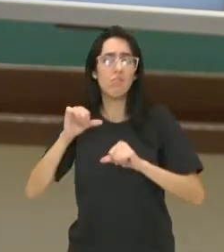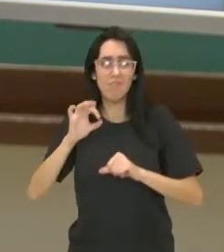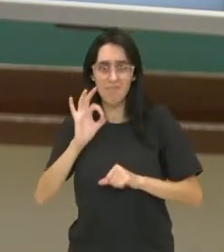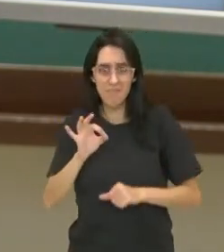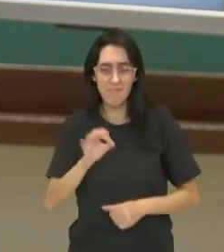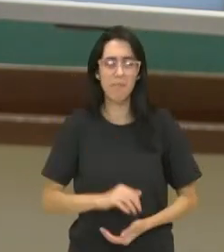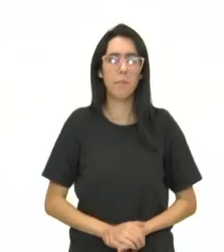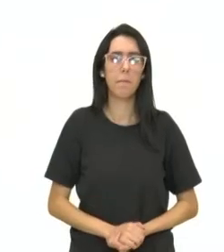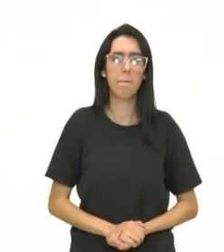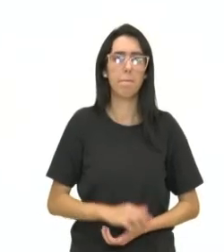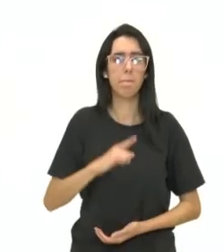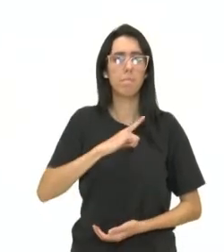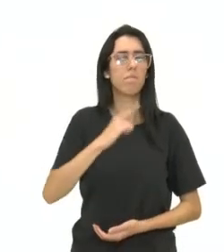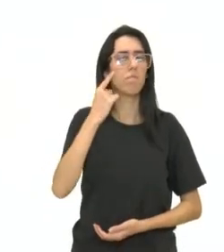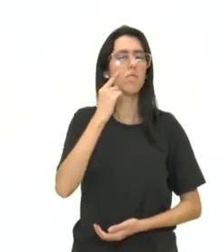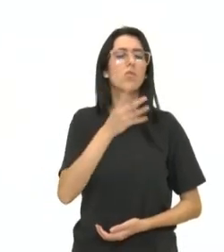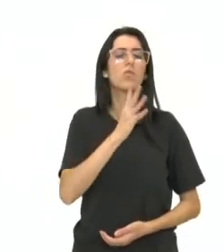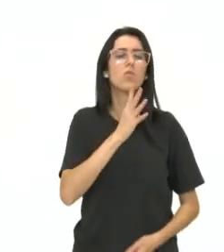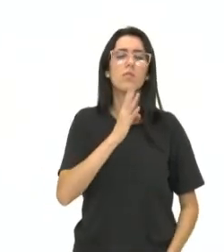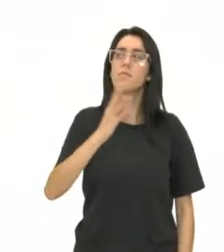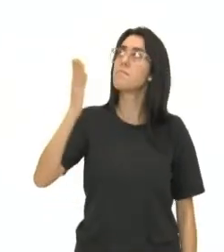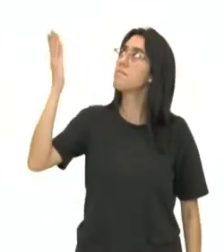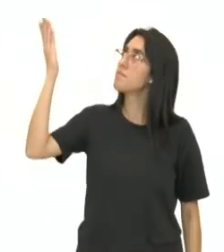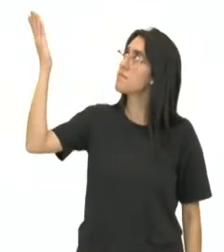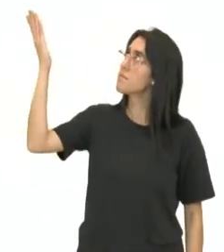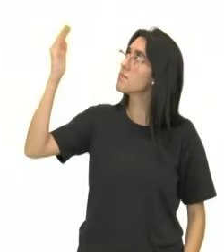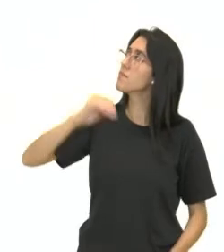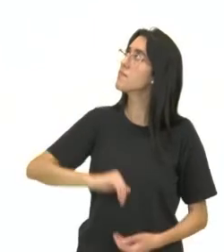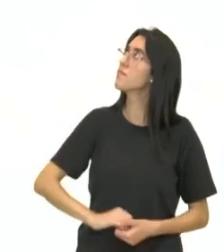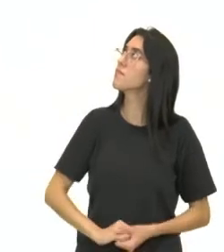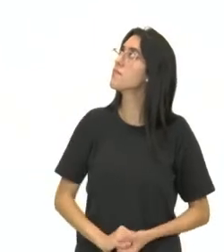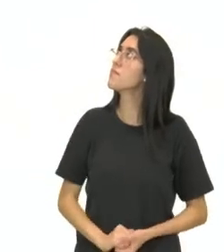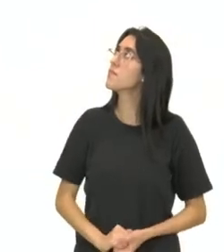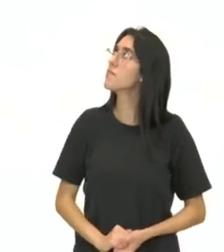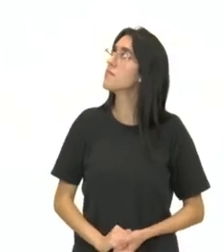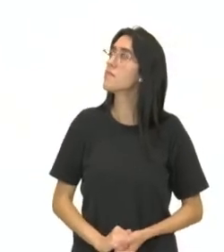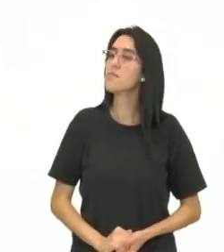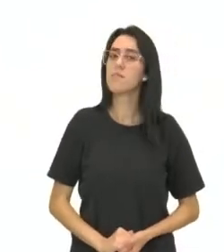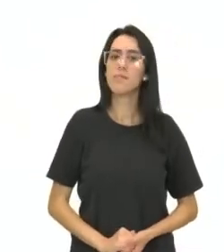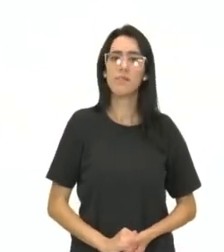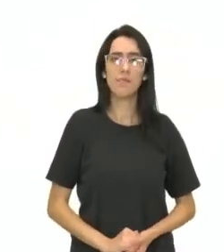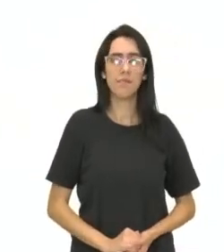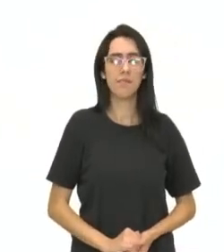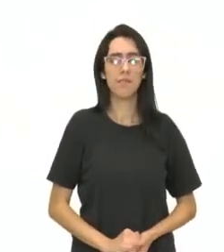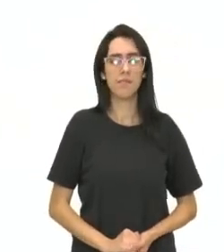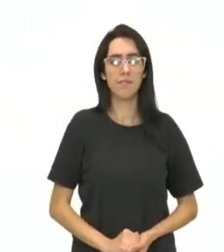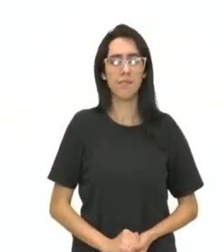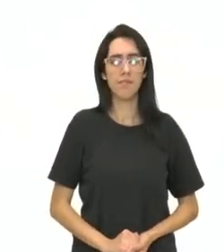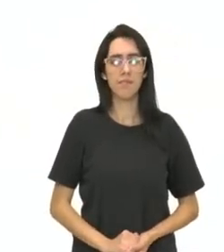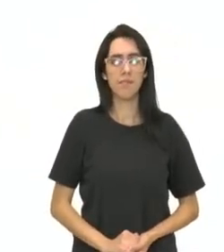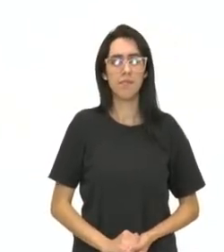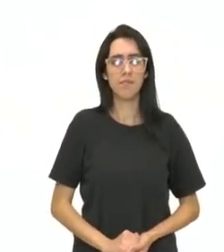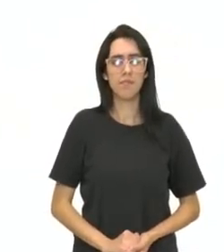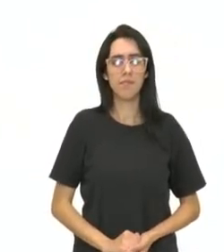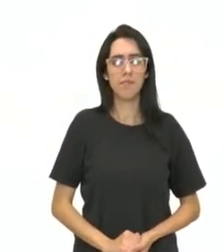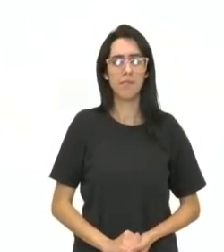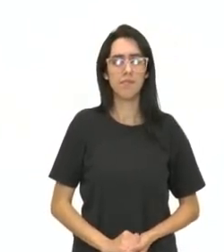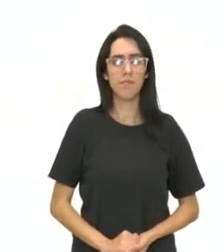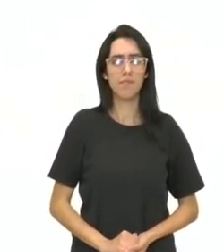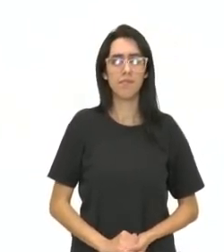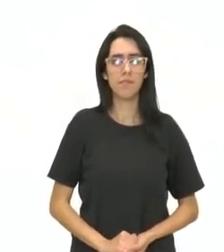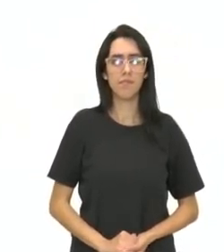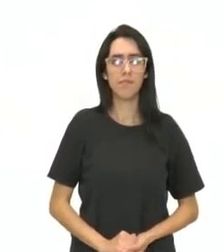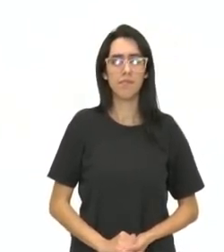aqui vamos conhecer o nervo Semasa adjetivo esta manhã na minha postou nervioso um